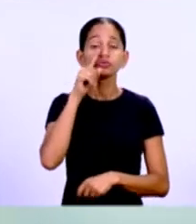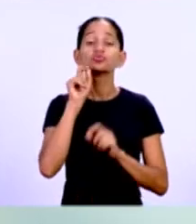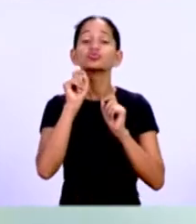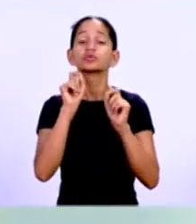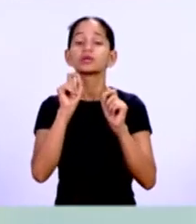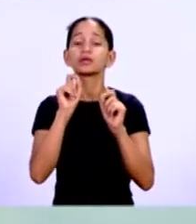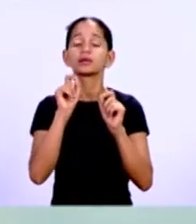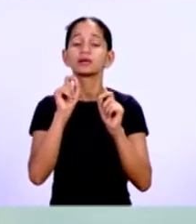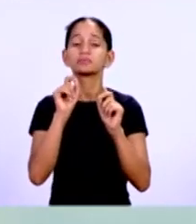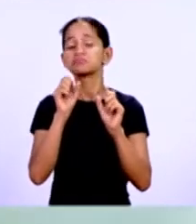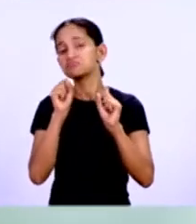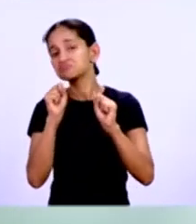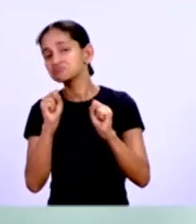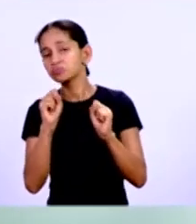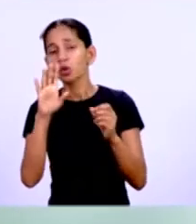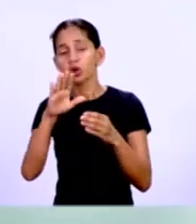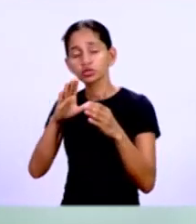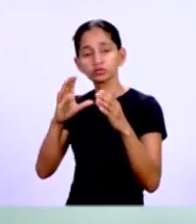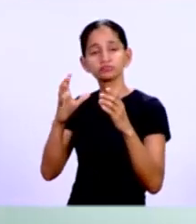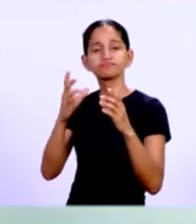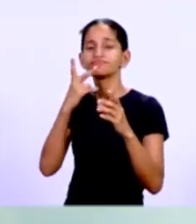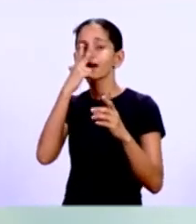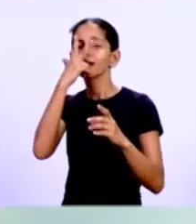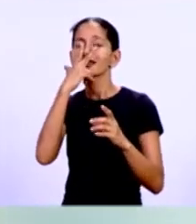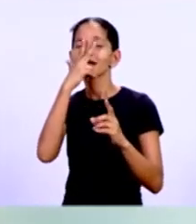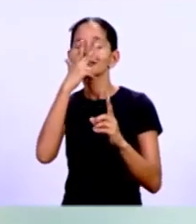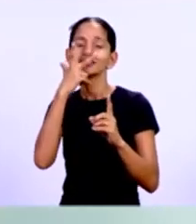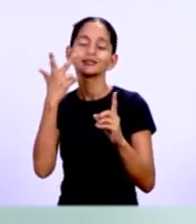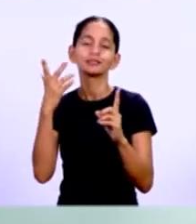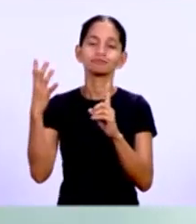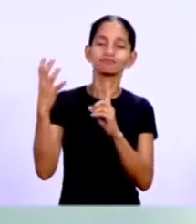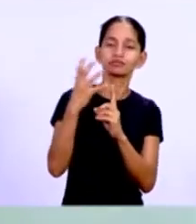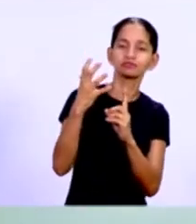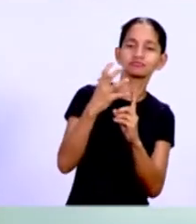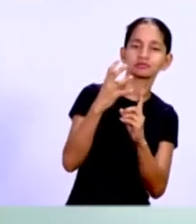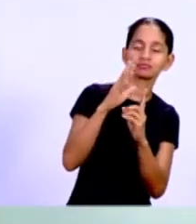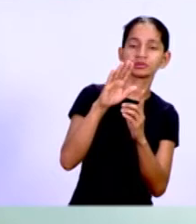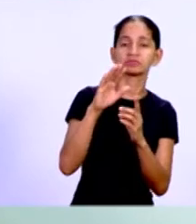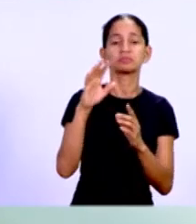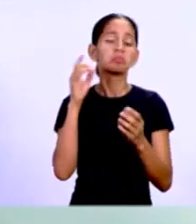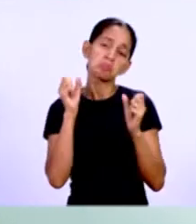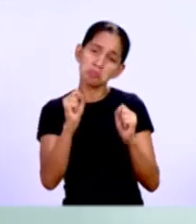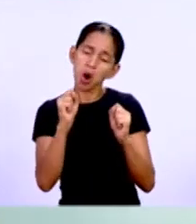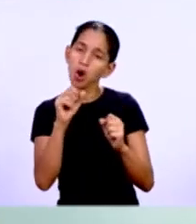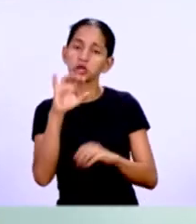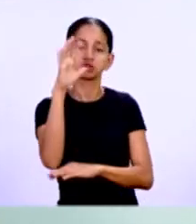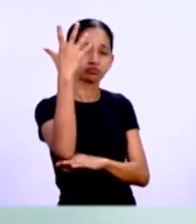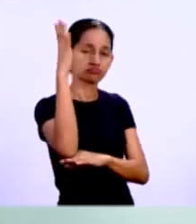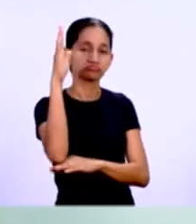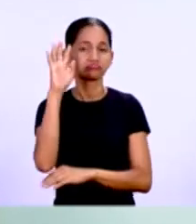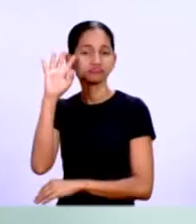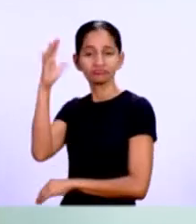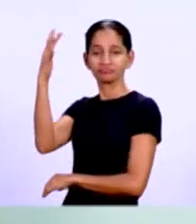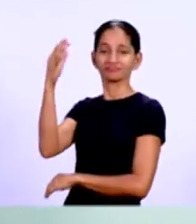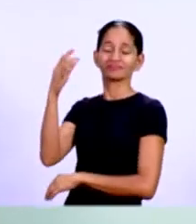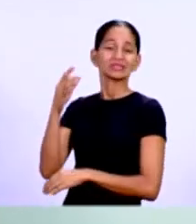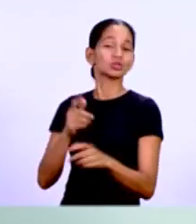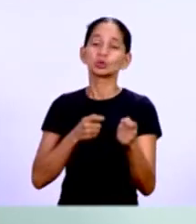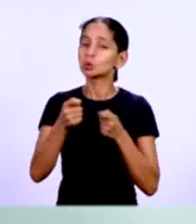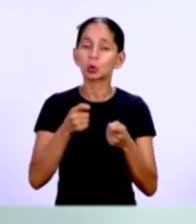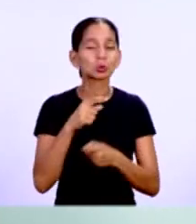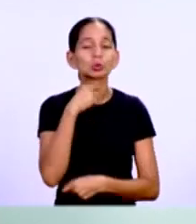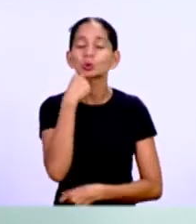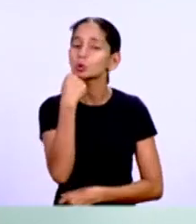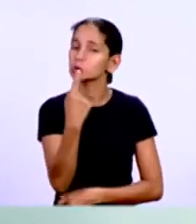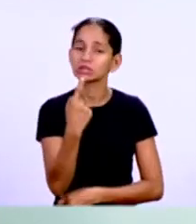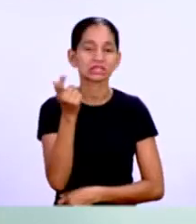ele como uma força externa. Ele é uma força, como se fosse uma força da natureza, uma força do mercado, e você não controla a